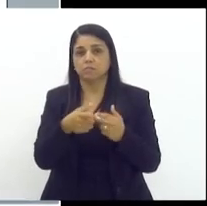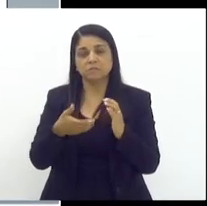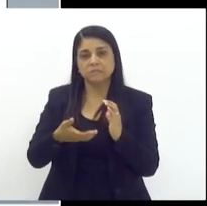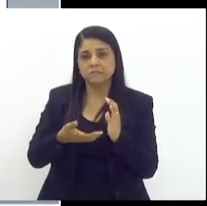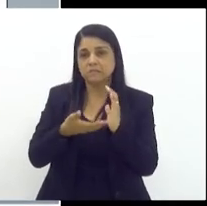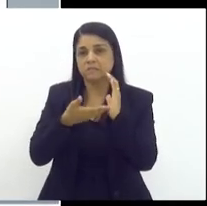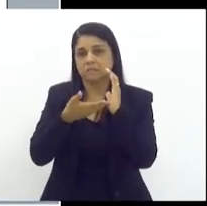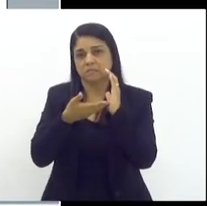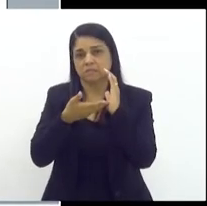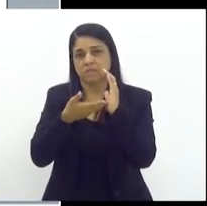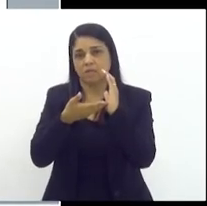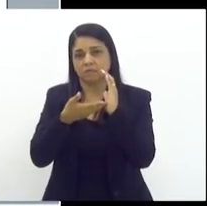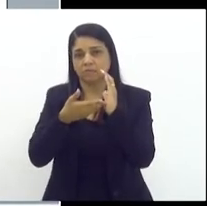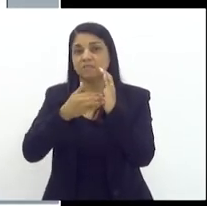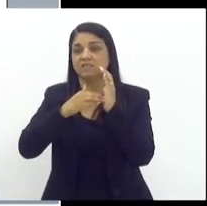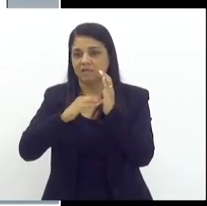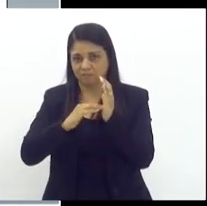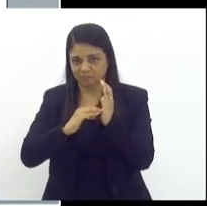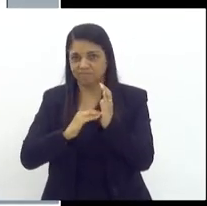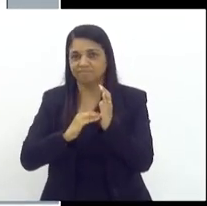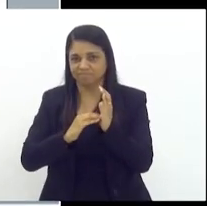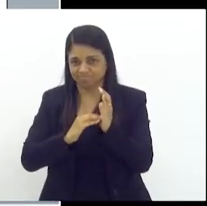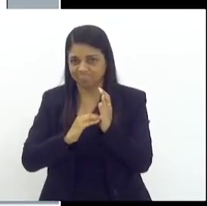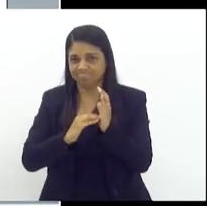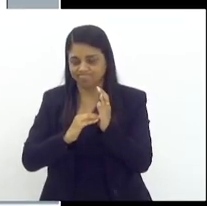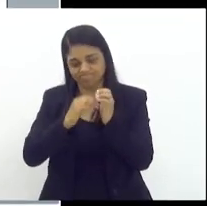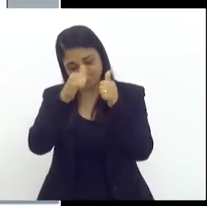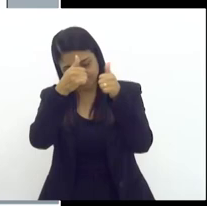passa o pente fino